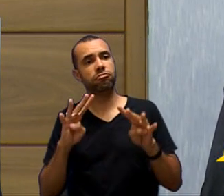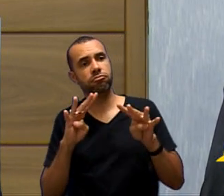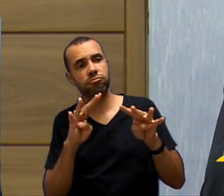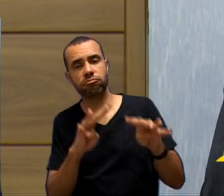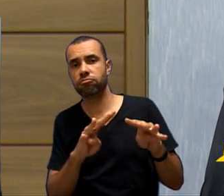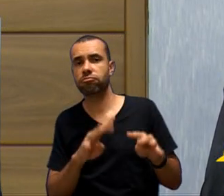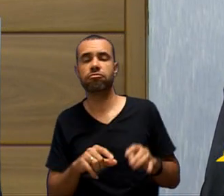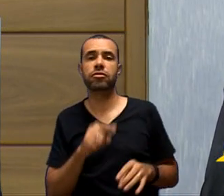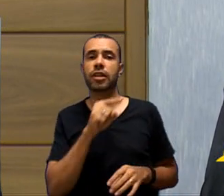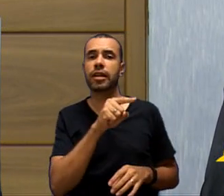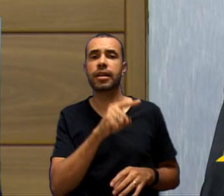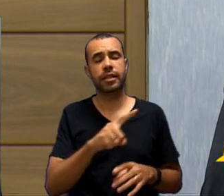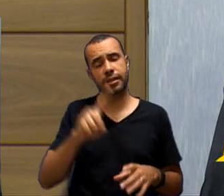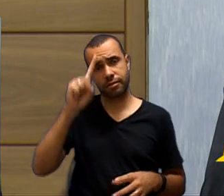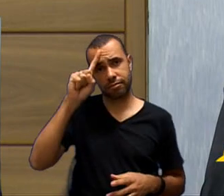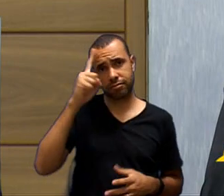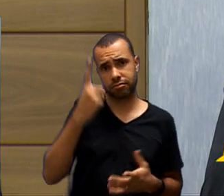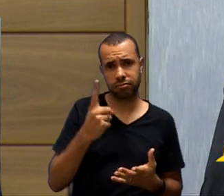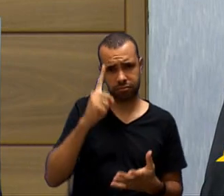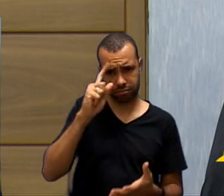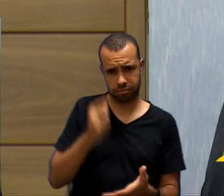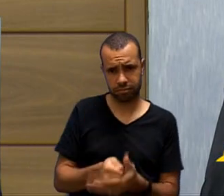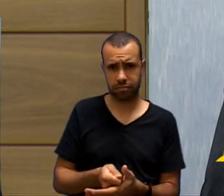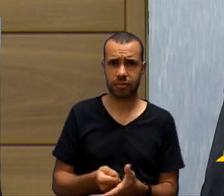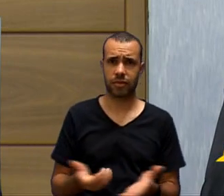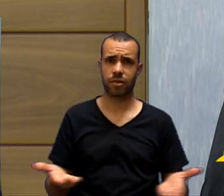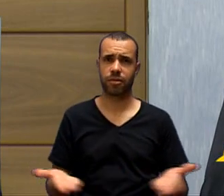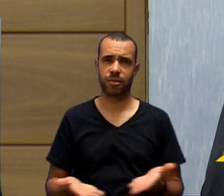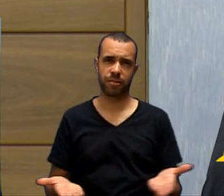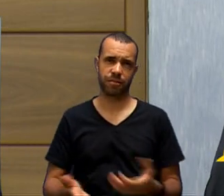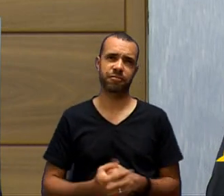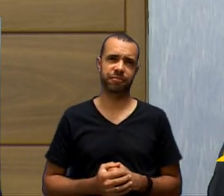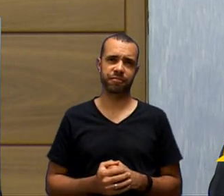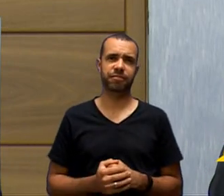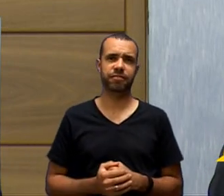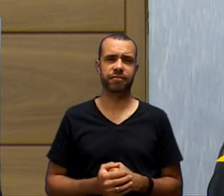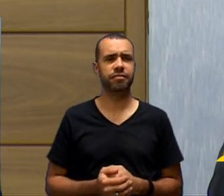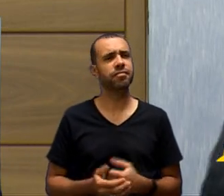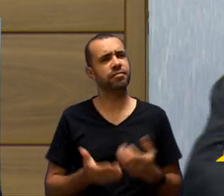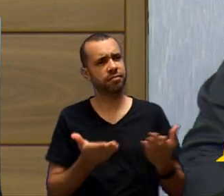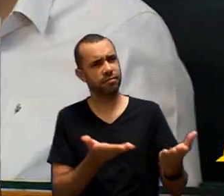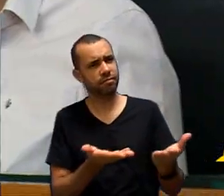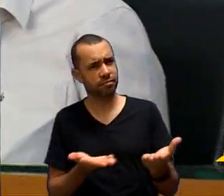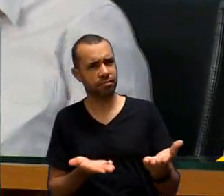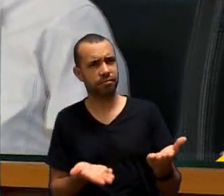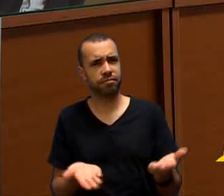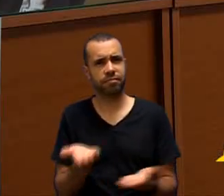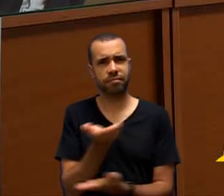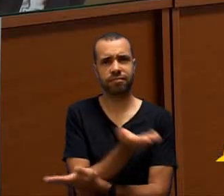é um dos grandes responsáveis pelo dia de hoje. Vereador Renan, assuma os trabalhos.